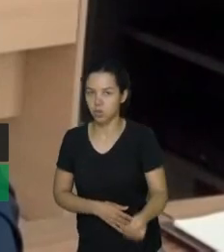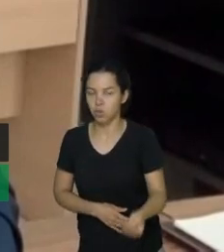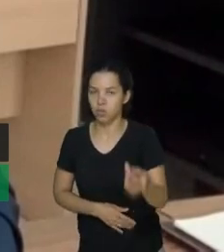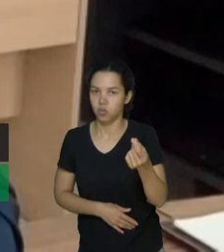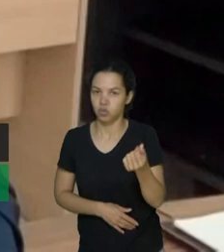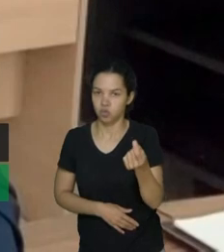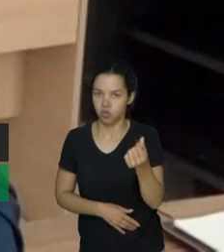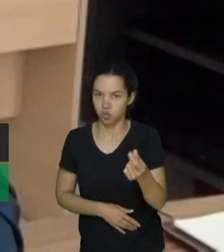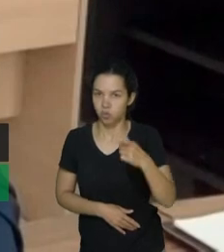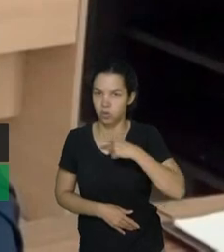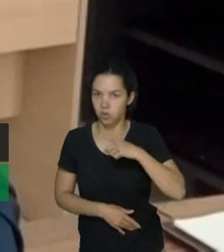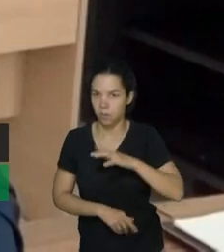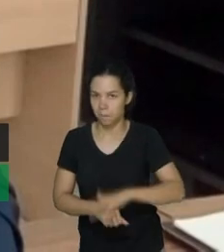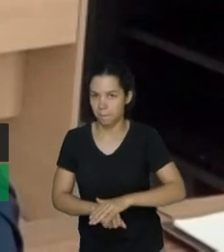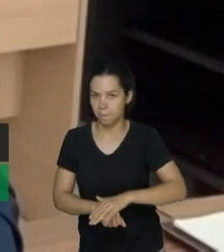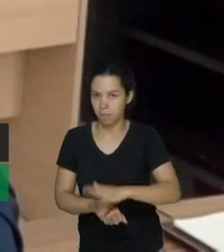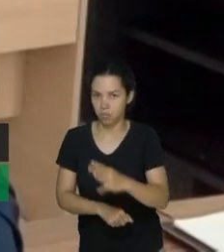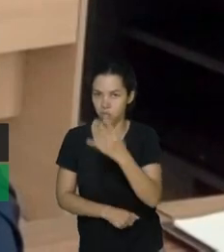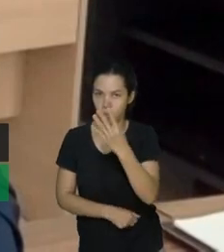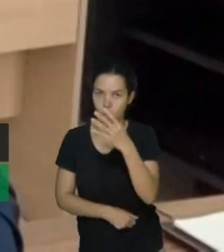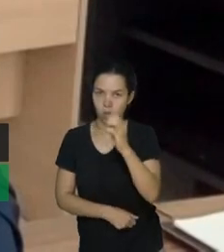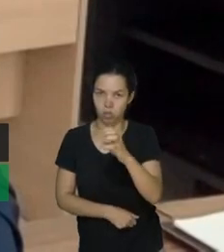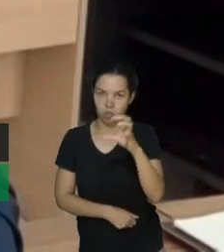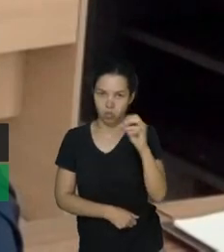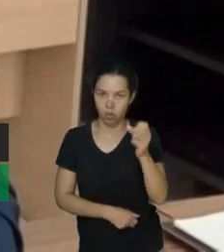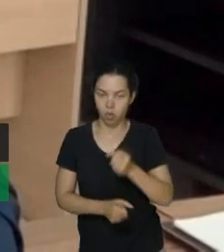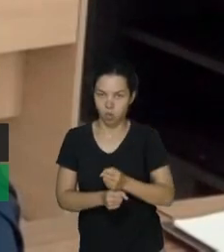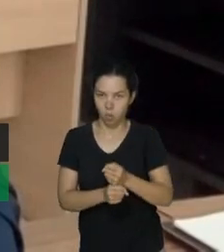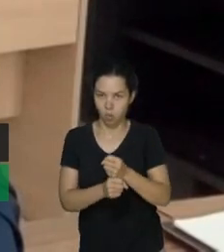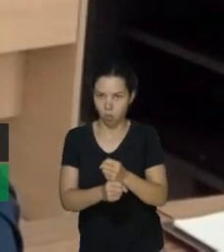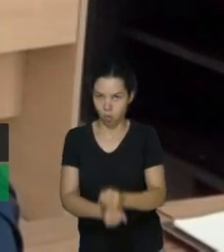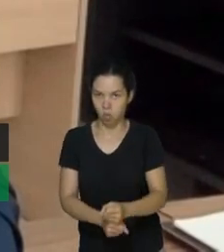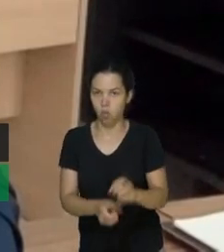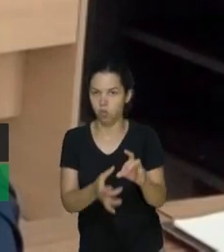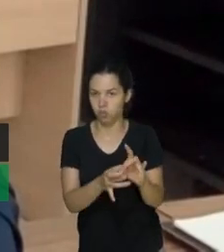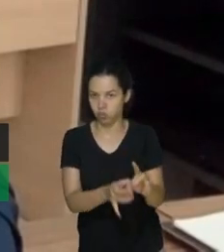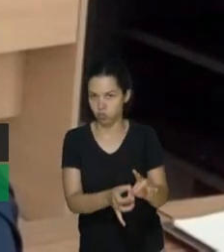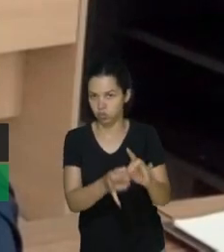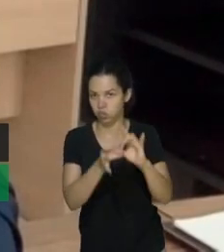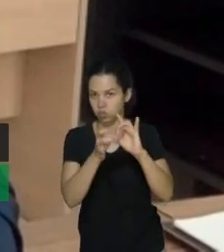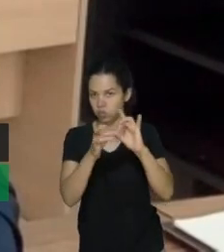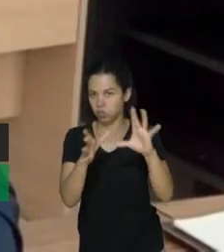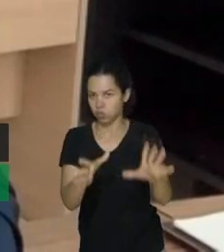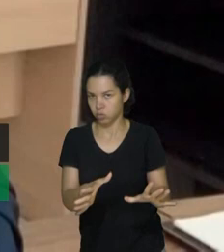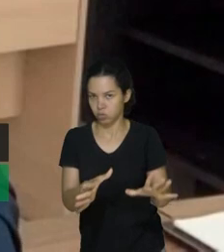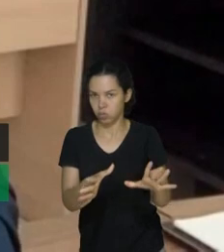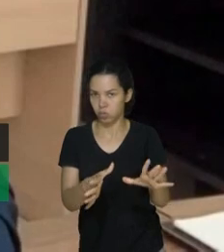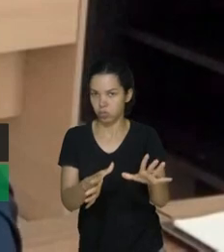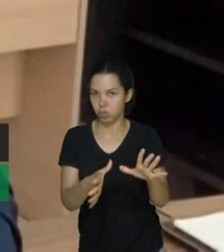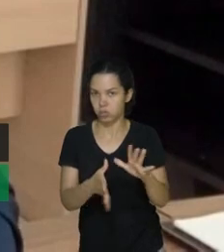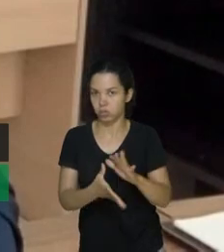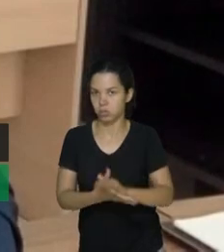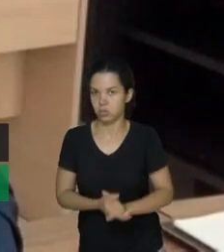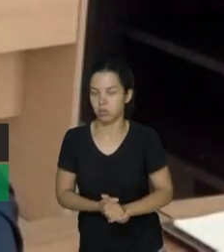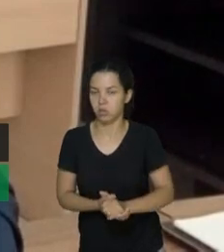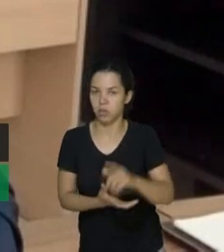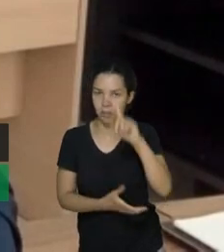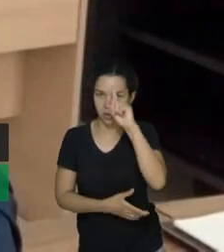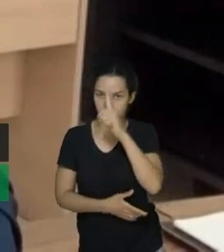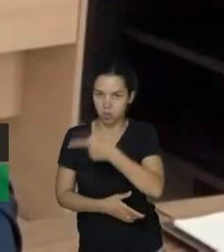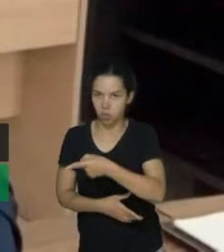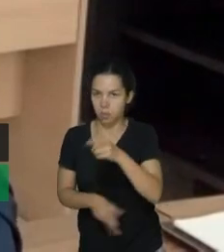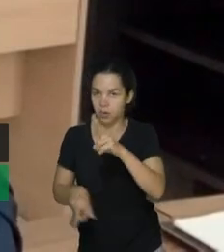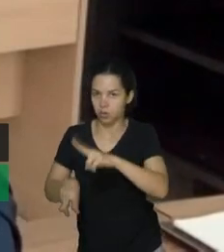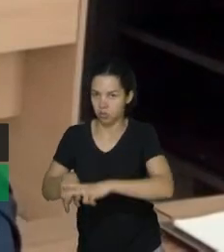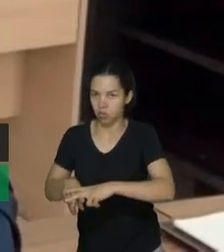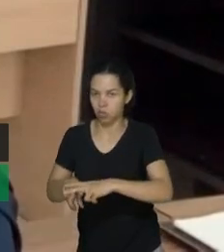tem mais de 400 anos de pena, solto pela mesma corte que mandou prender